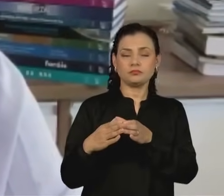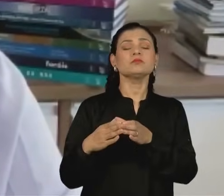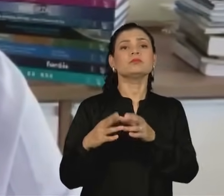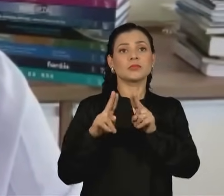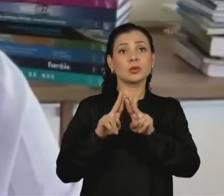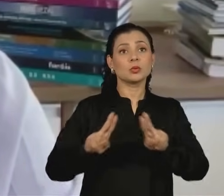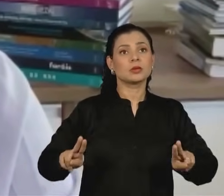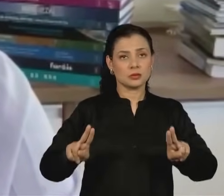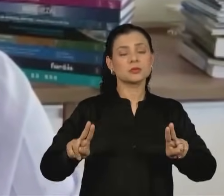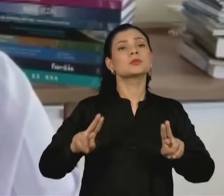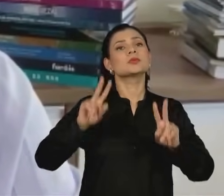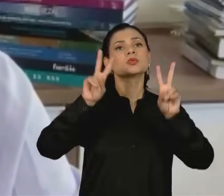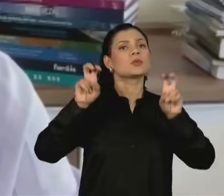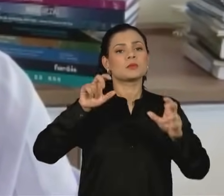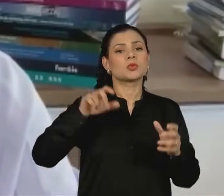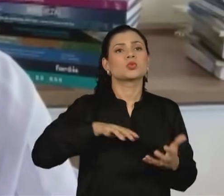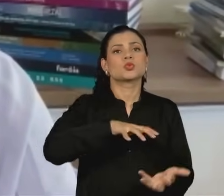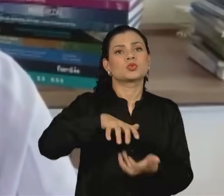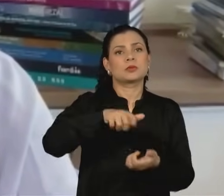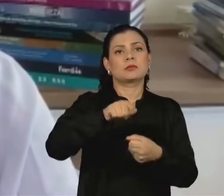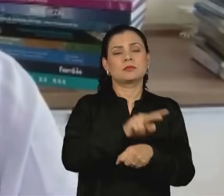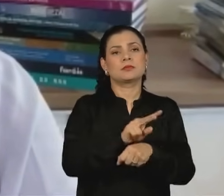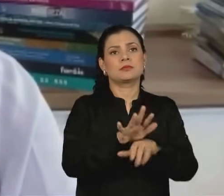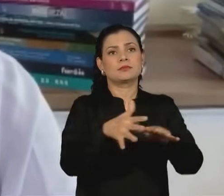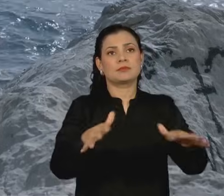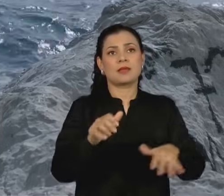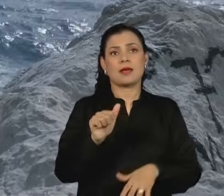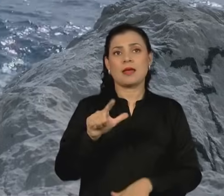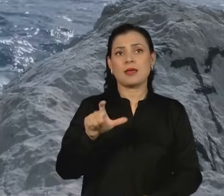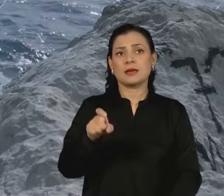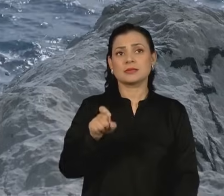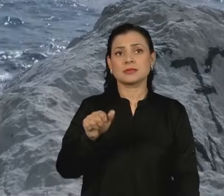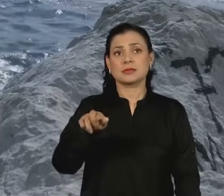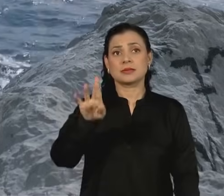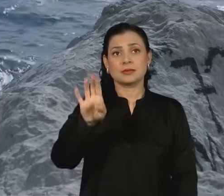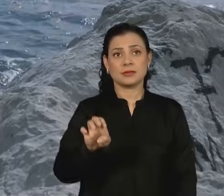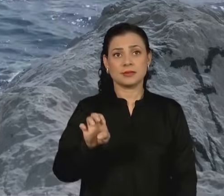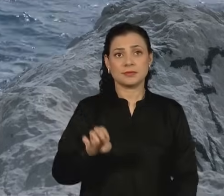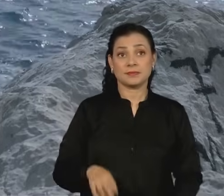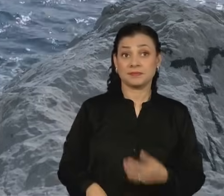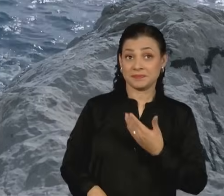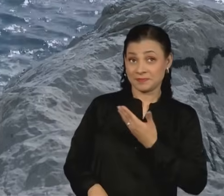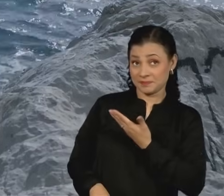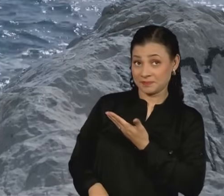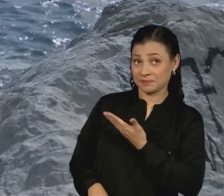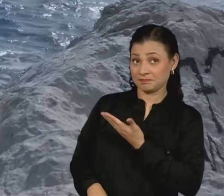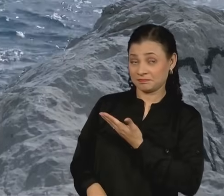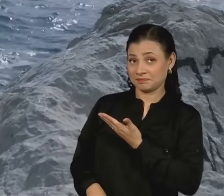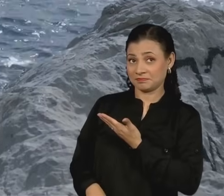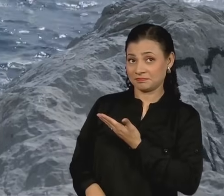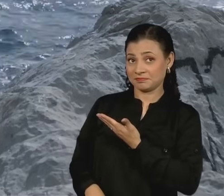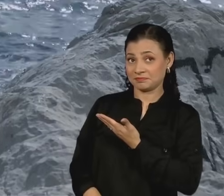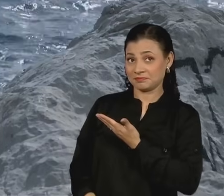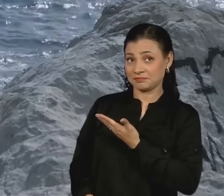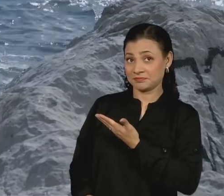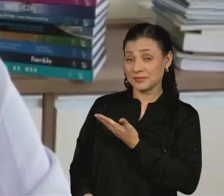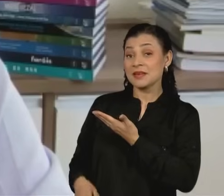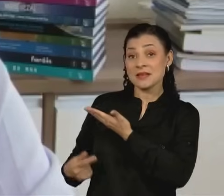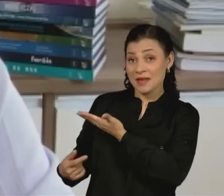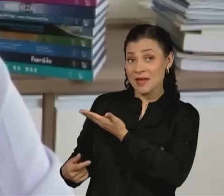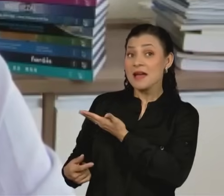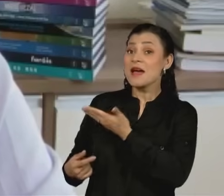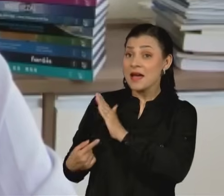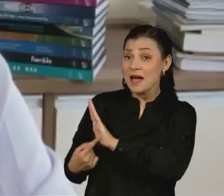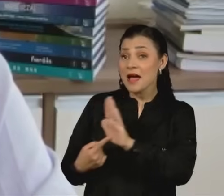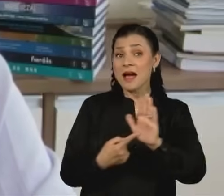para a Sustentabilidade dos Oceanos, Alexander Turra. A Lei do Mar, ela é essencial porque